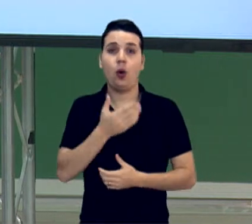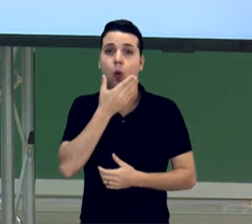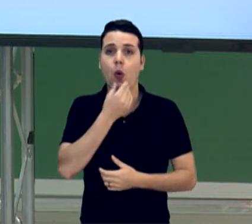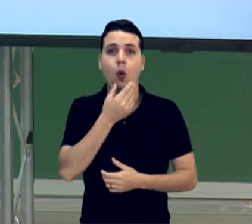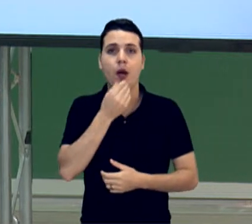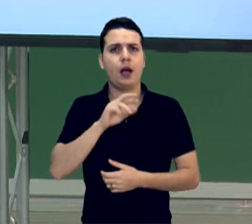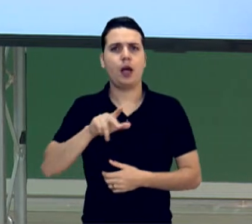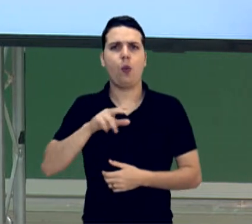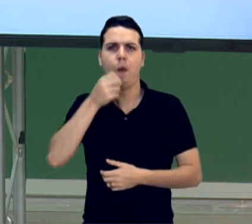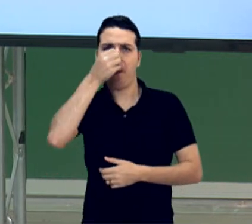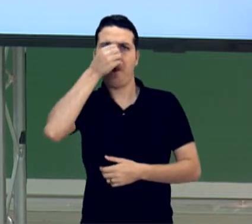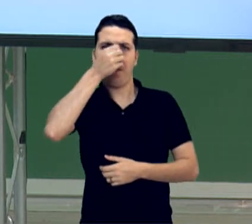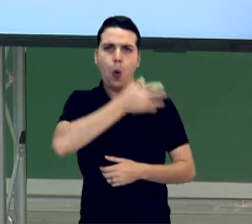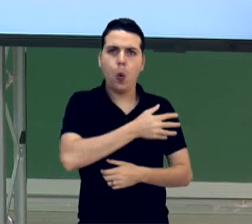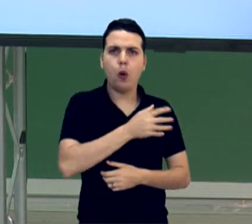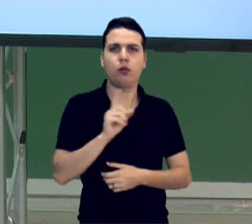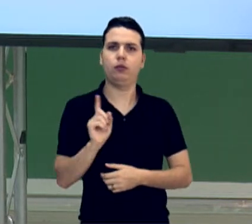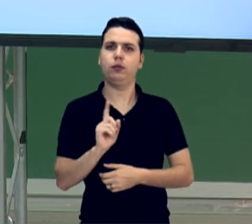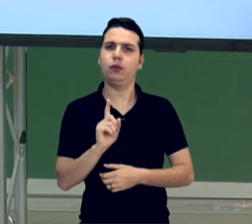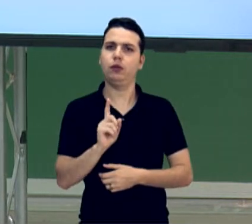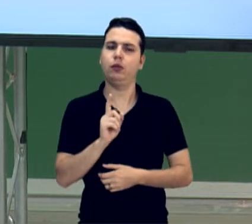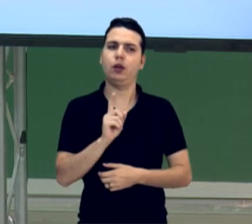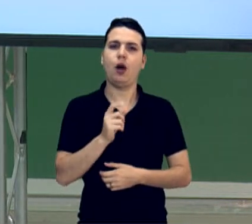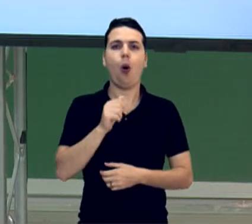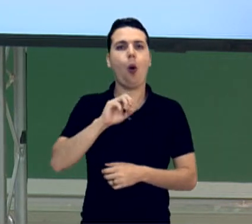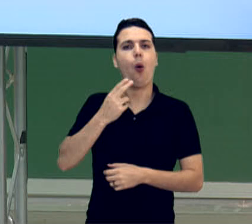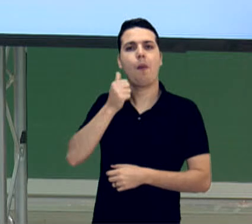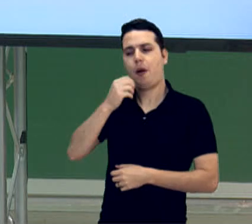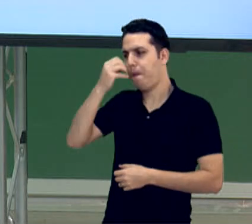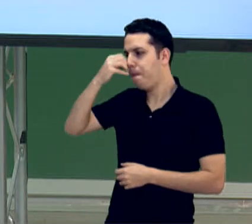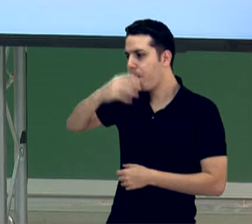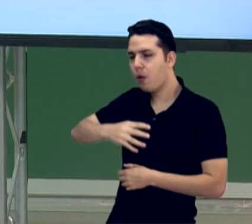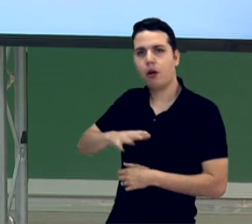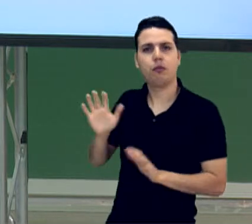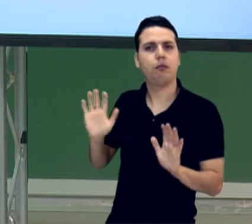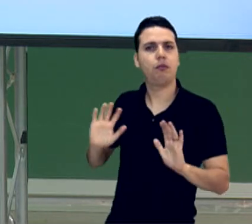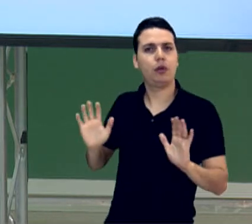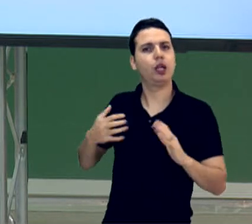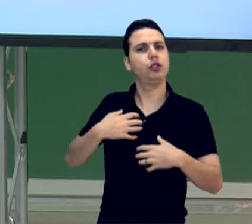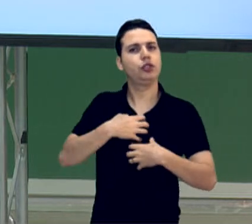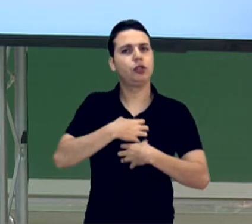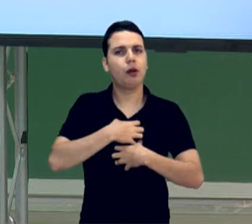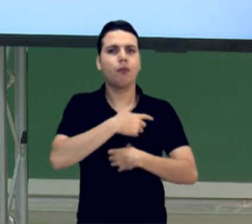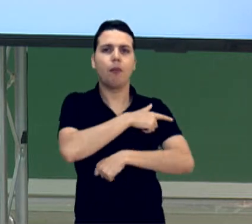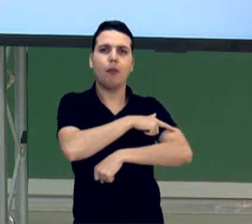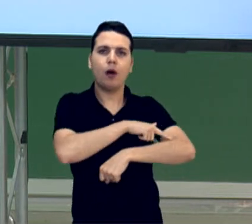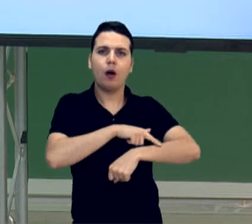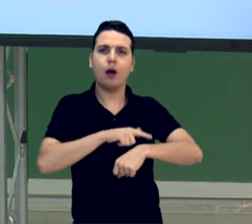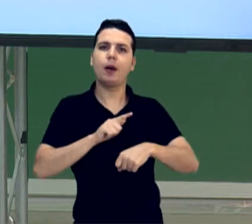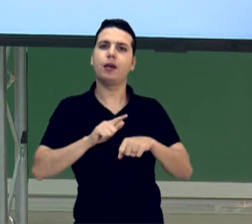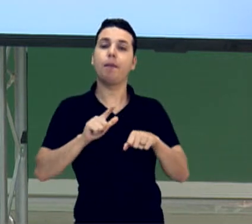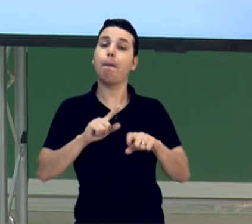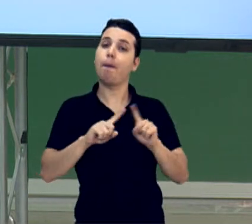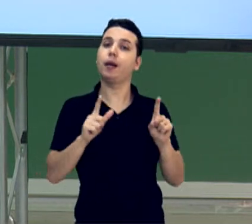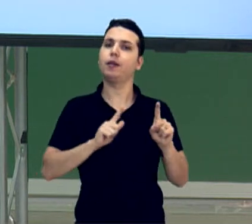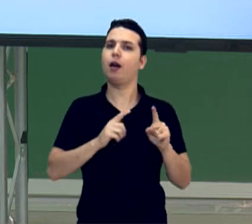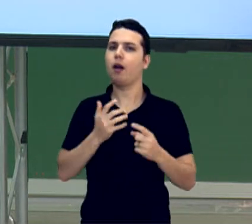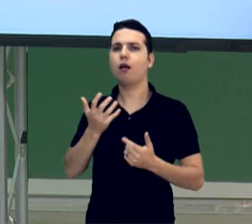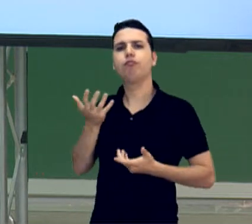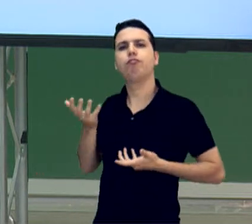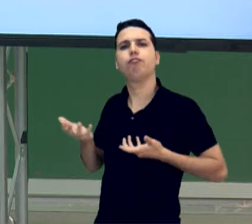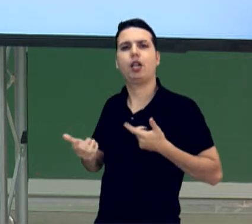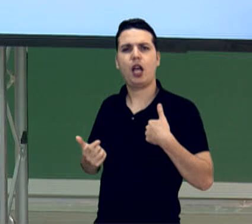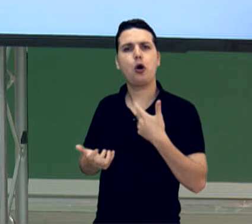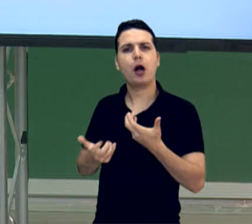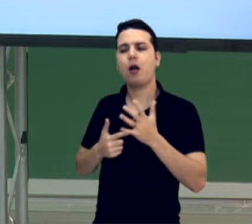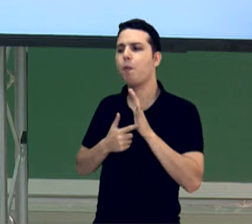é grosseiro com ela de forma alguma, ou ela agressiva com ele, mas é uma coisa assim de conquista mesmo, quero te